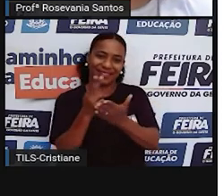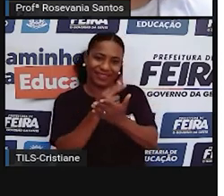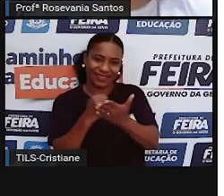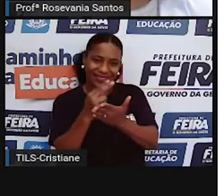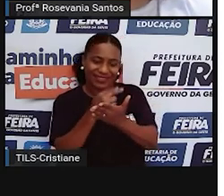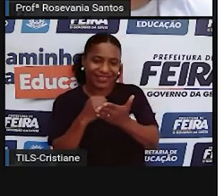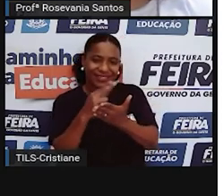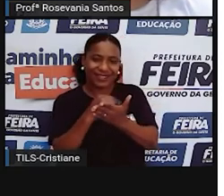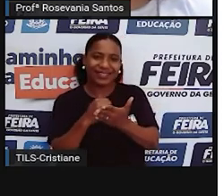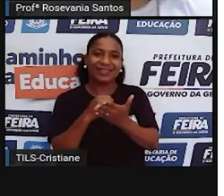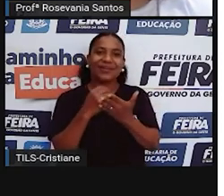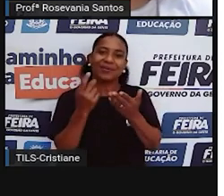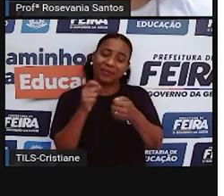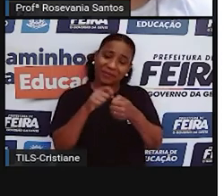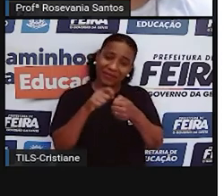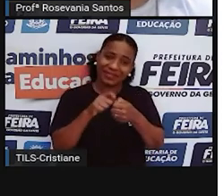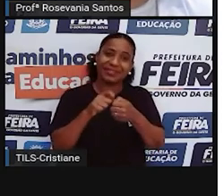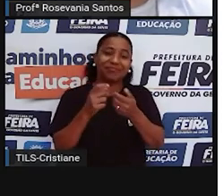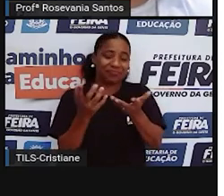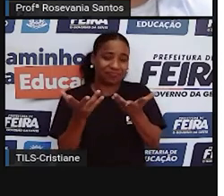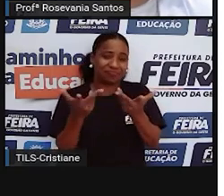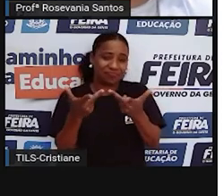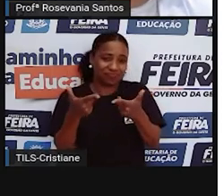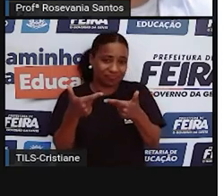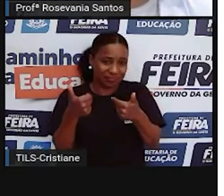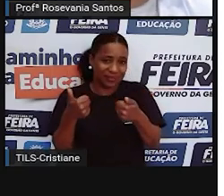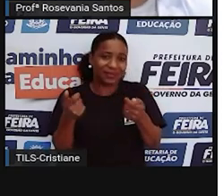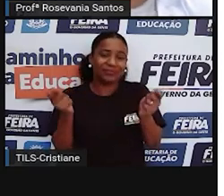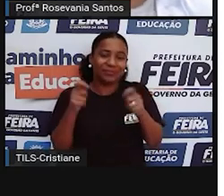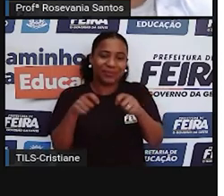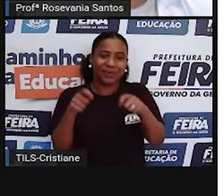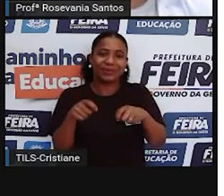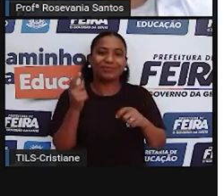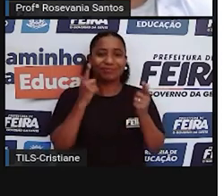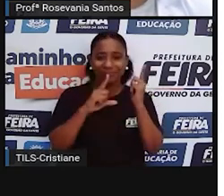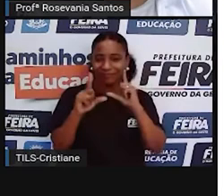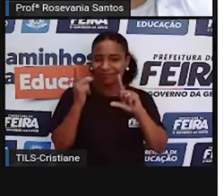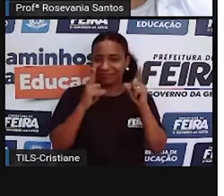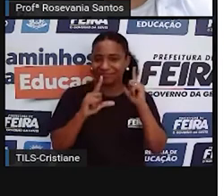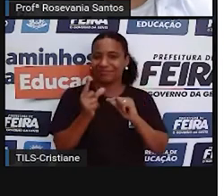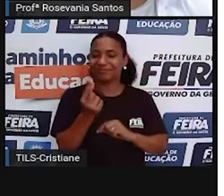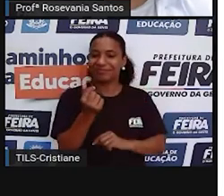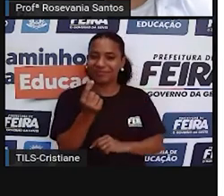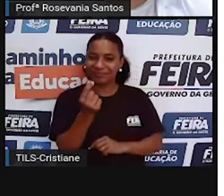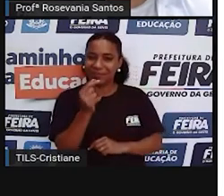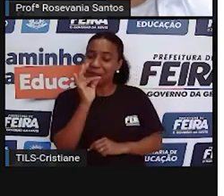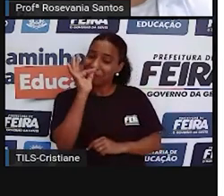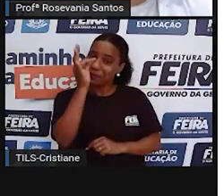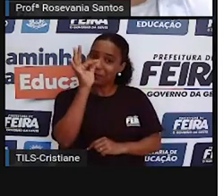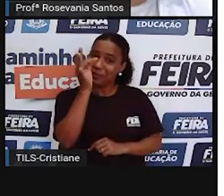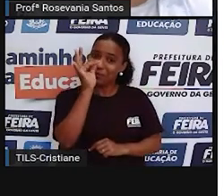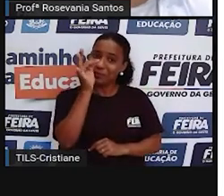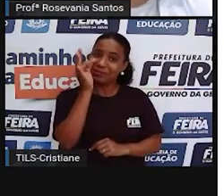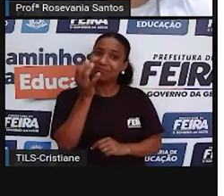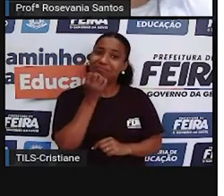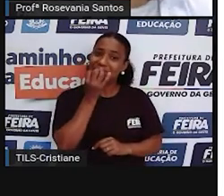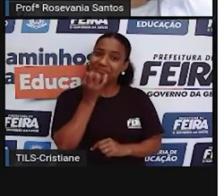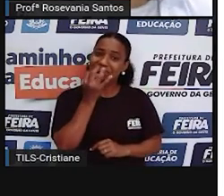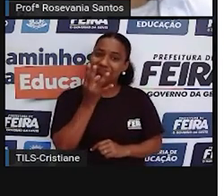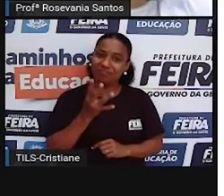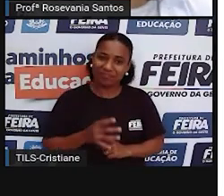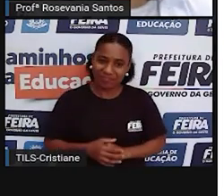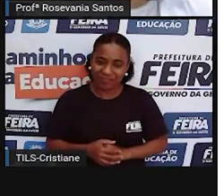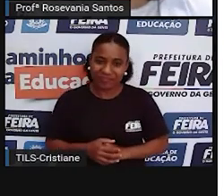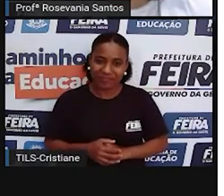para desenho, para fazer coisas assim, talvez esse seja um caminho, né, para o futuro aí. Então, percebam